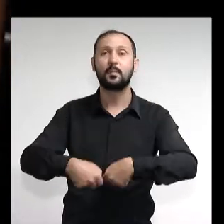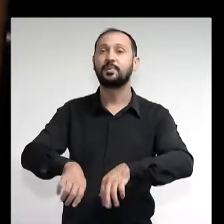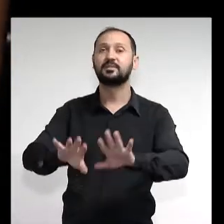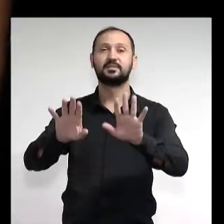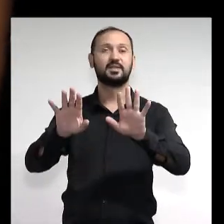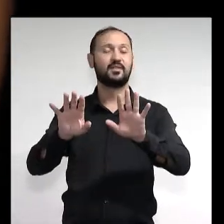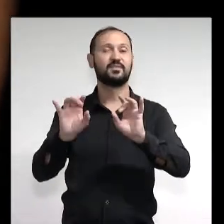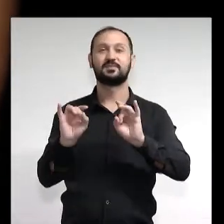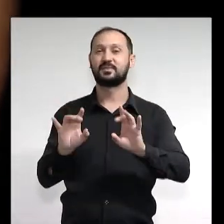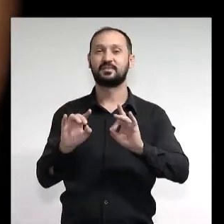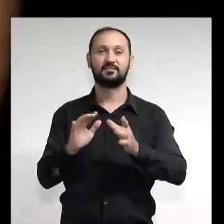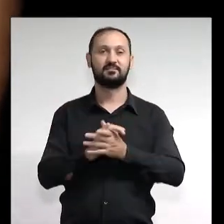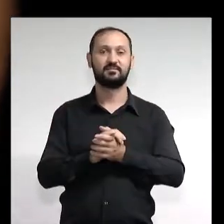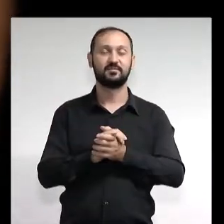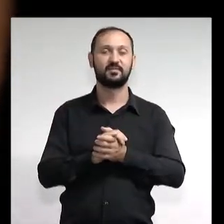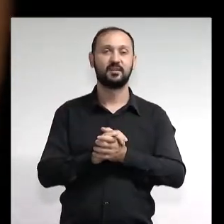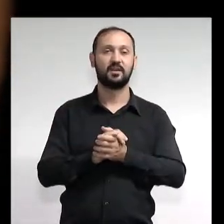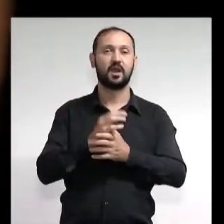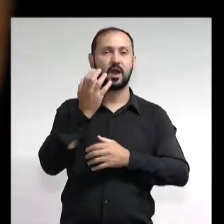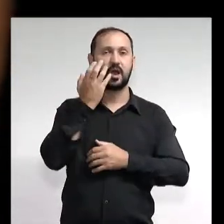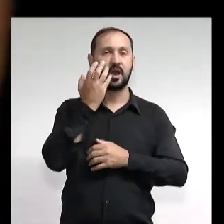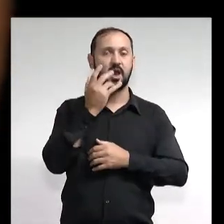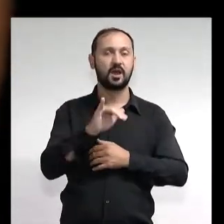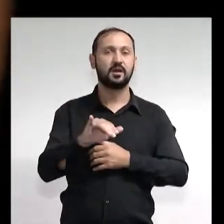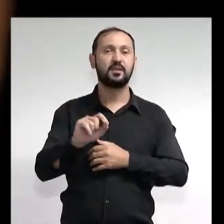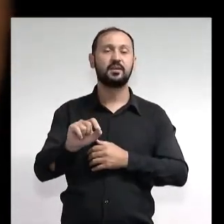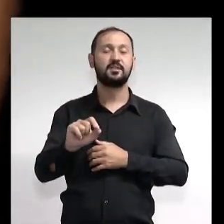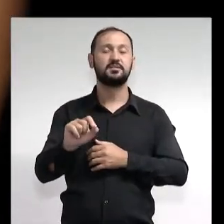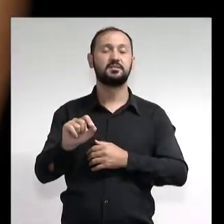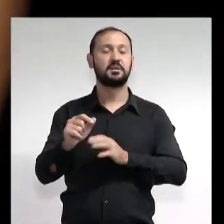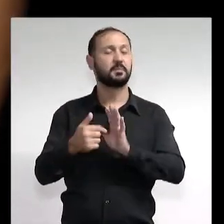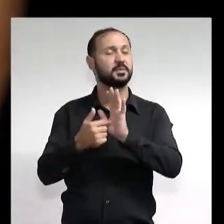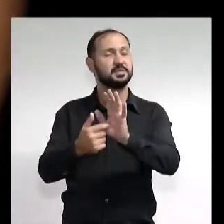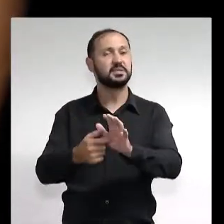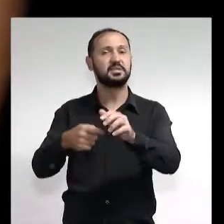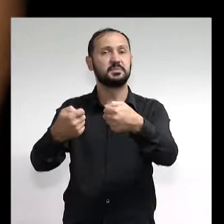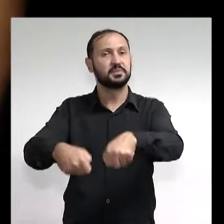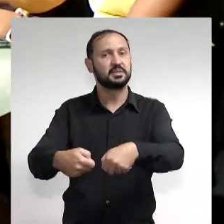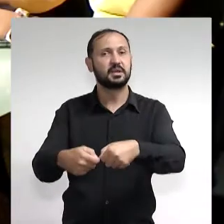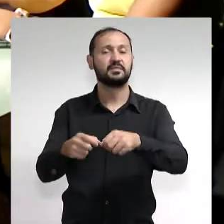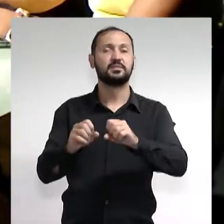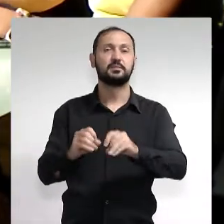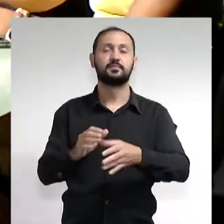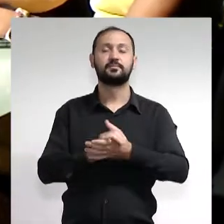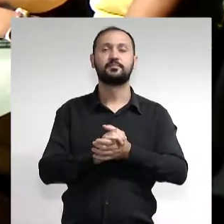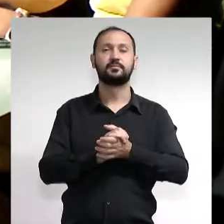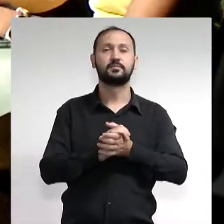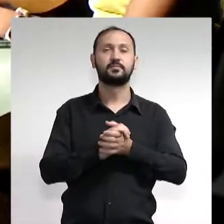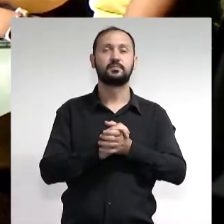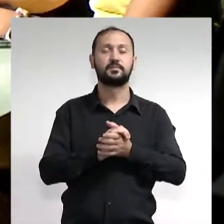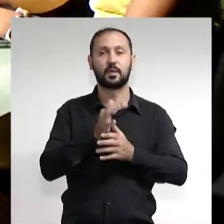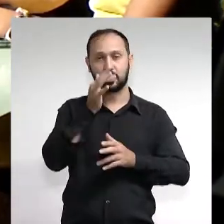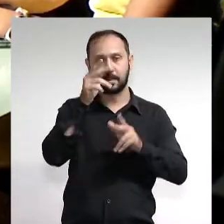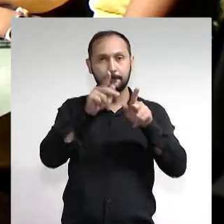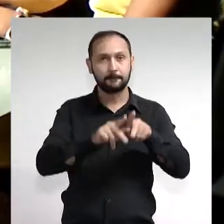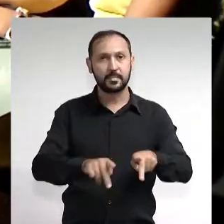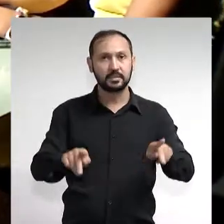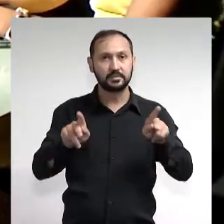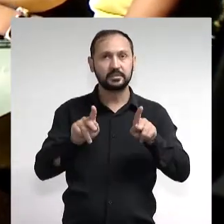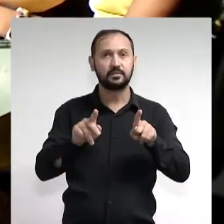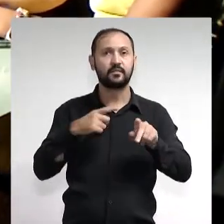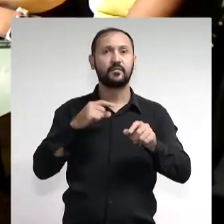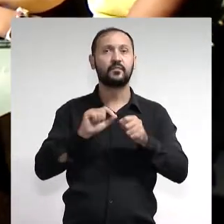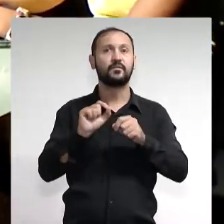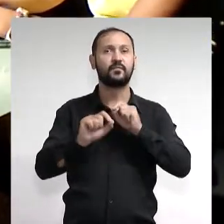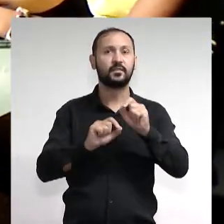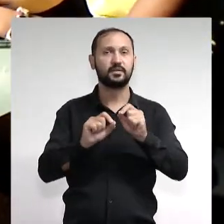sem necessidades especiais, crianças que têm e apresentam necessidades educativas. Então, a Pestalozzi fez esses atendimentos